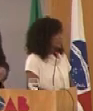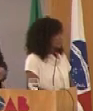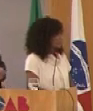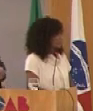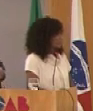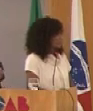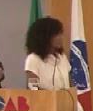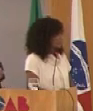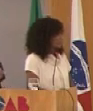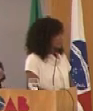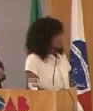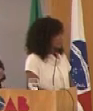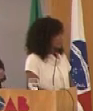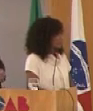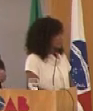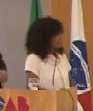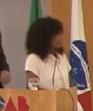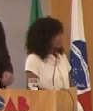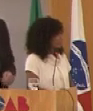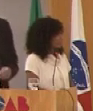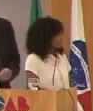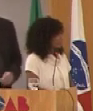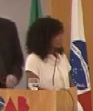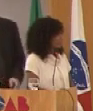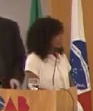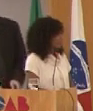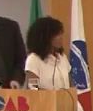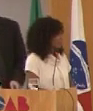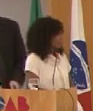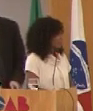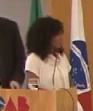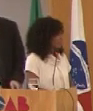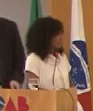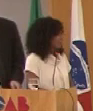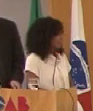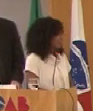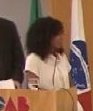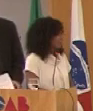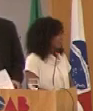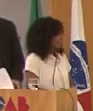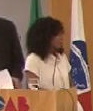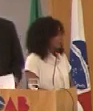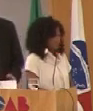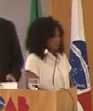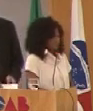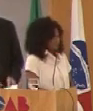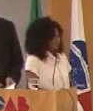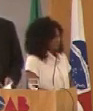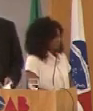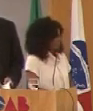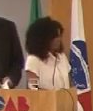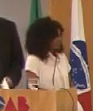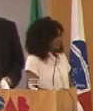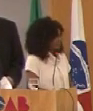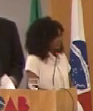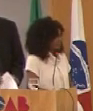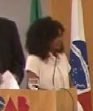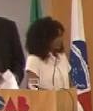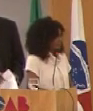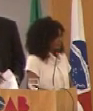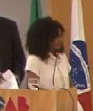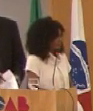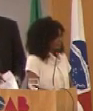feminicídio. Venho de uma tradição religiosa que compreende o outro enquanto sujeito de